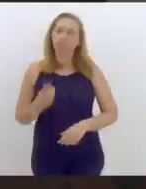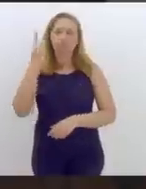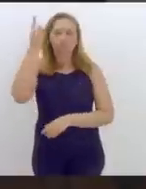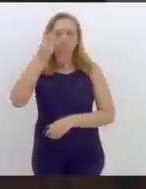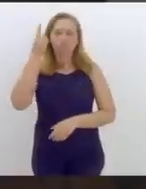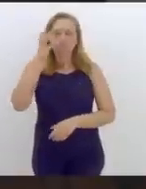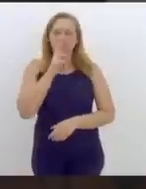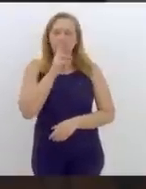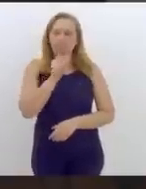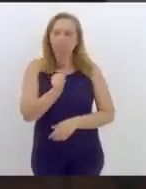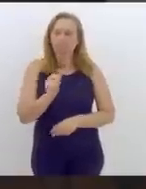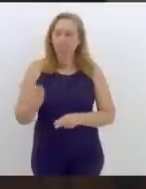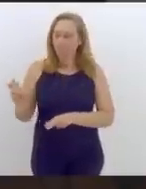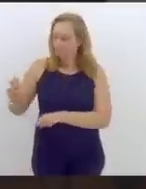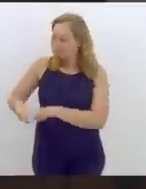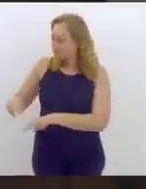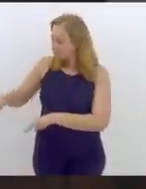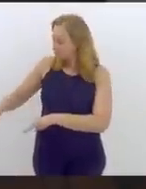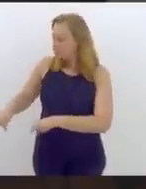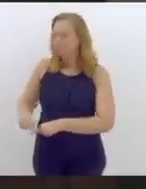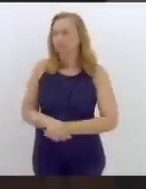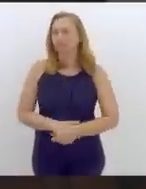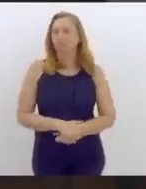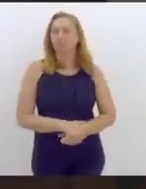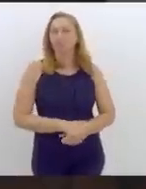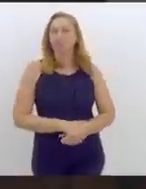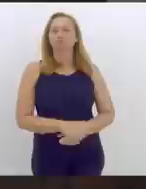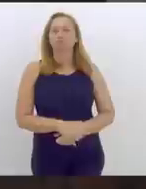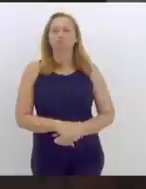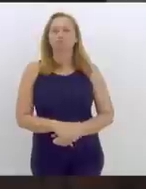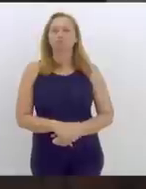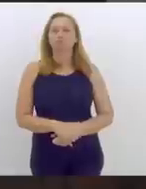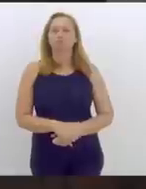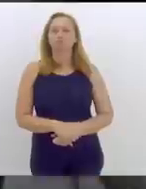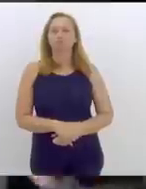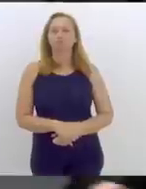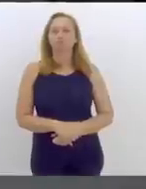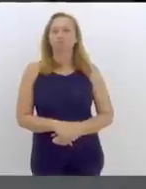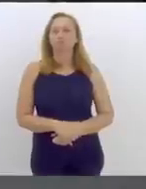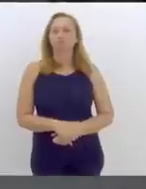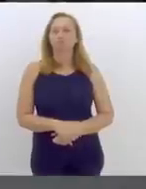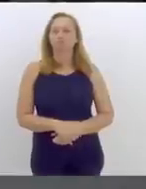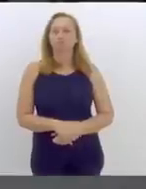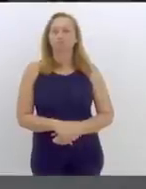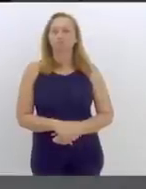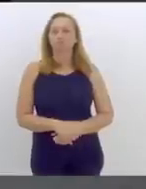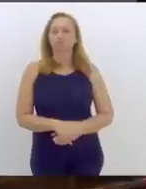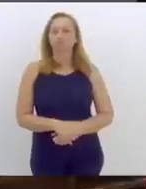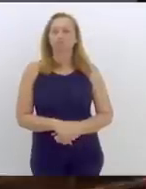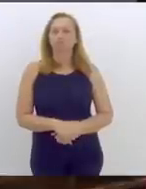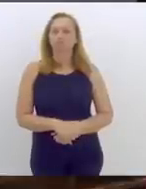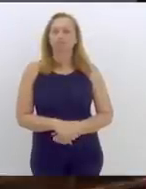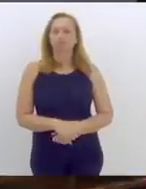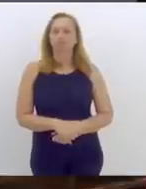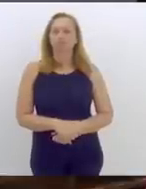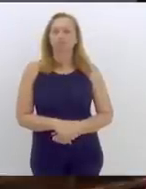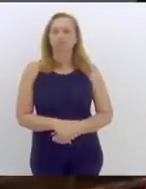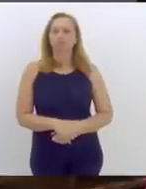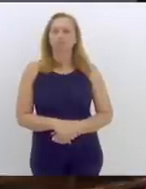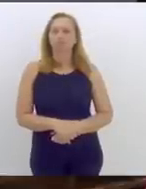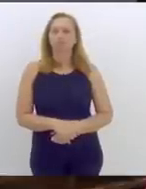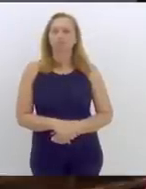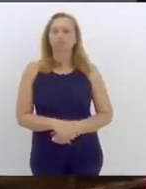Amorim pega uma cadeira aí senta aqui Rodrigo uma cadeira que senta aqui acompanha aqui com a gente que tem espaço aqui então quero aqui